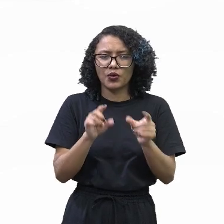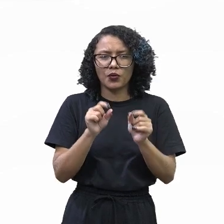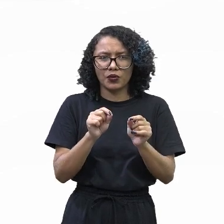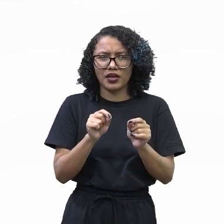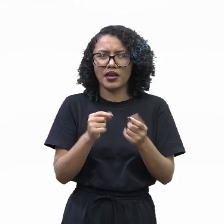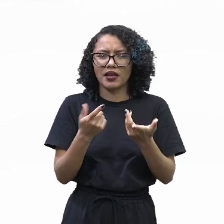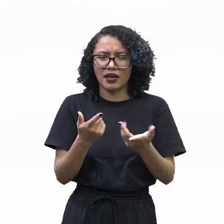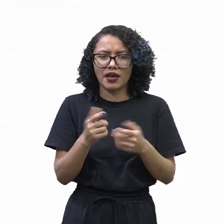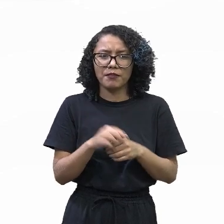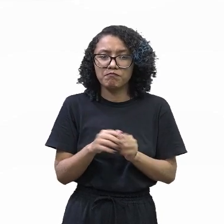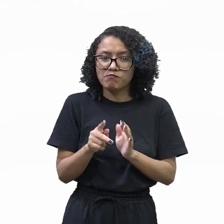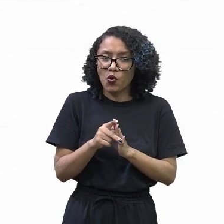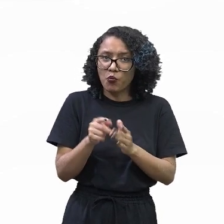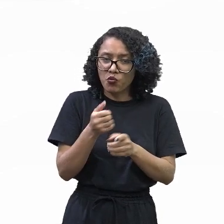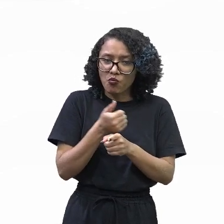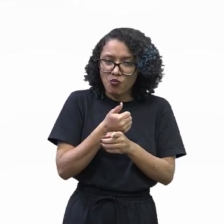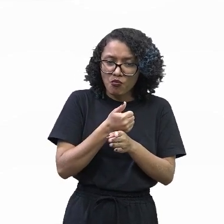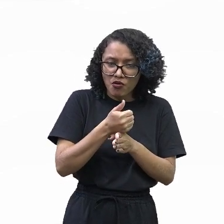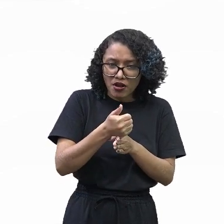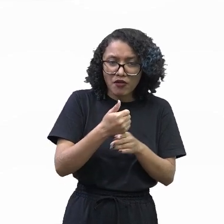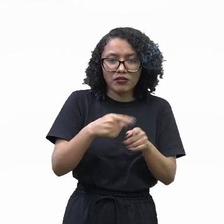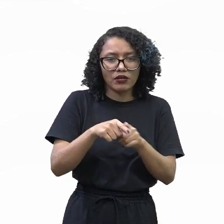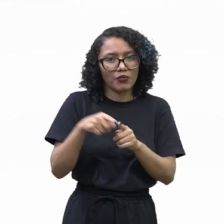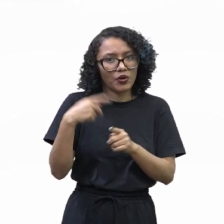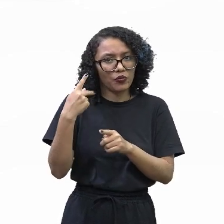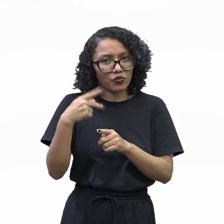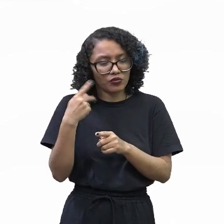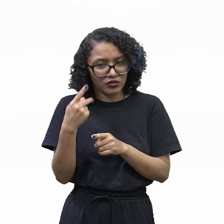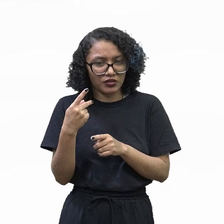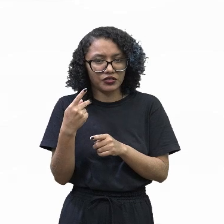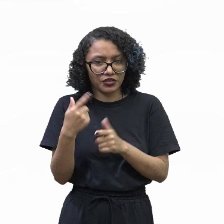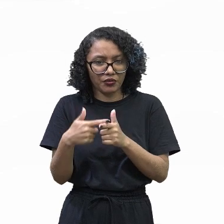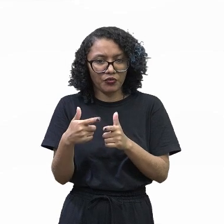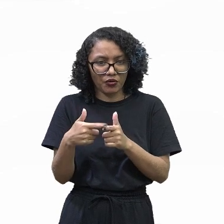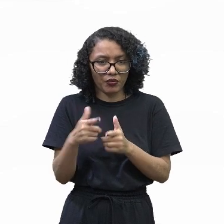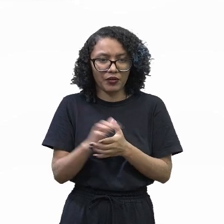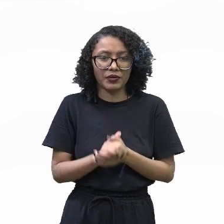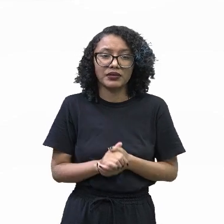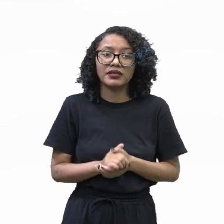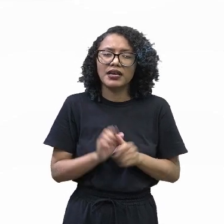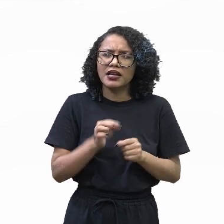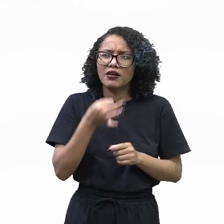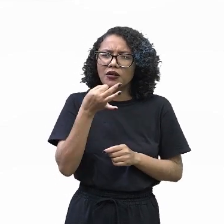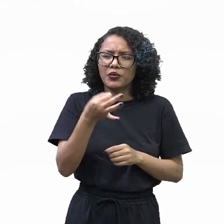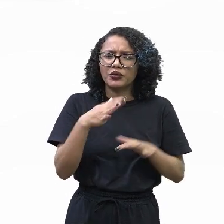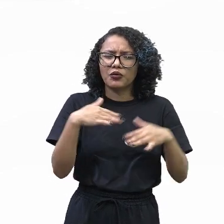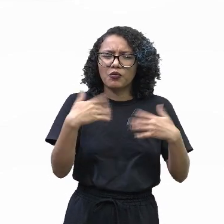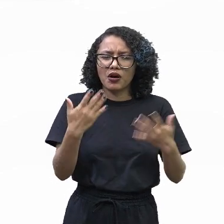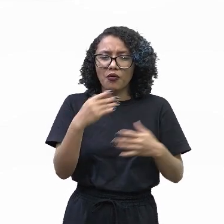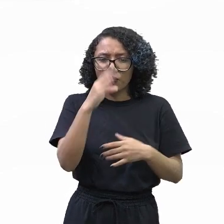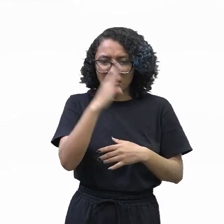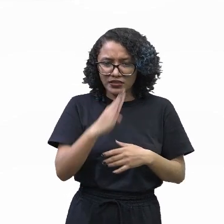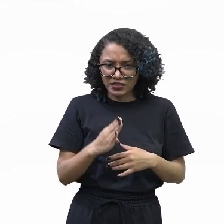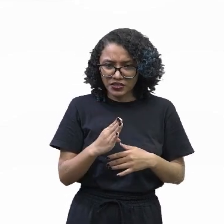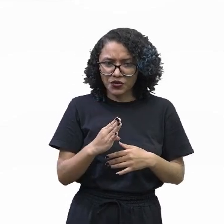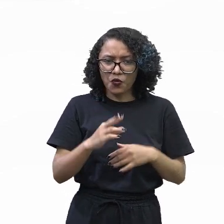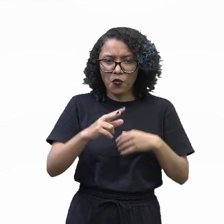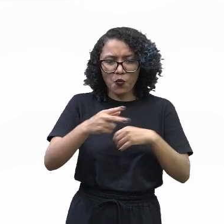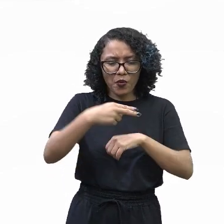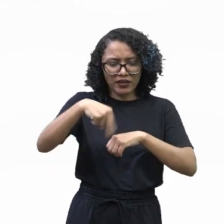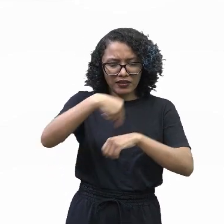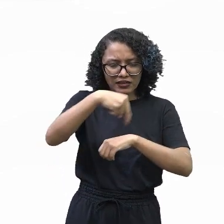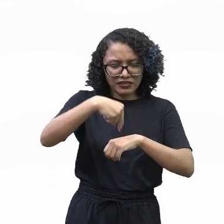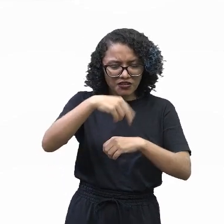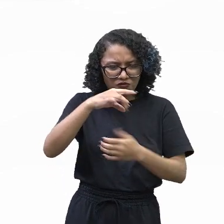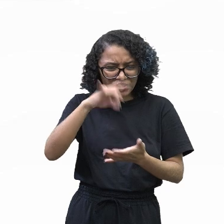moral e política, argumentando que o Brasil só se tornaria uma nação verdadeiramente moderna ao se